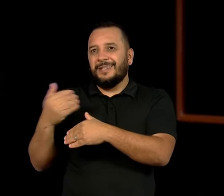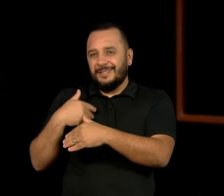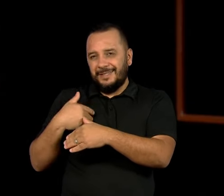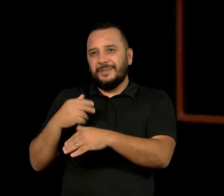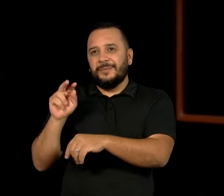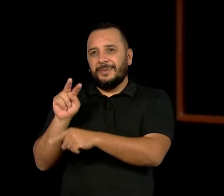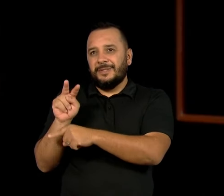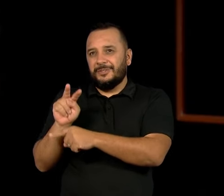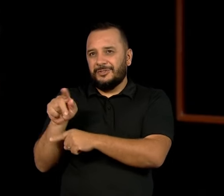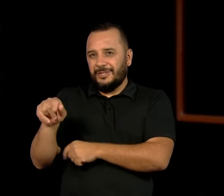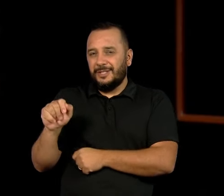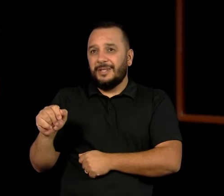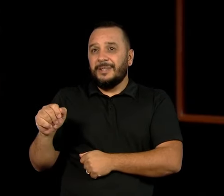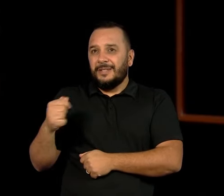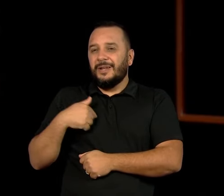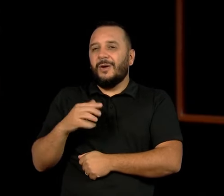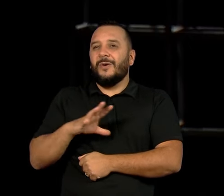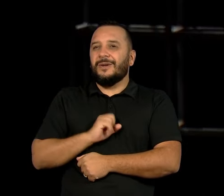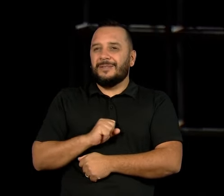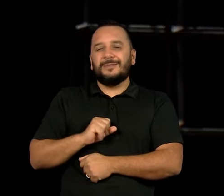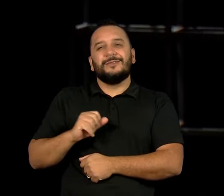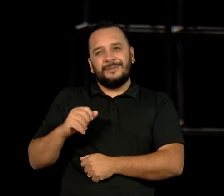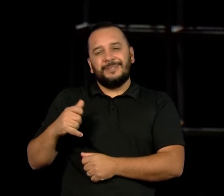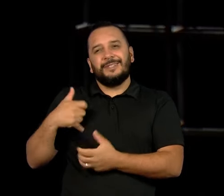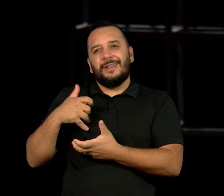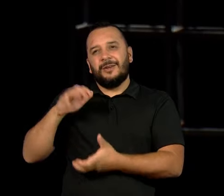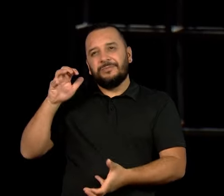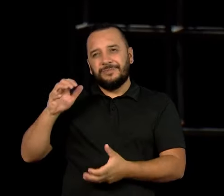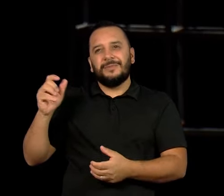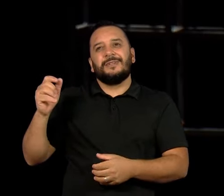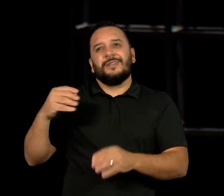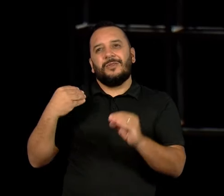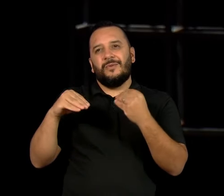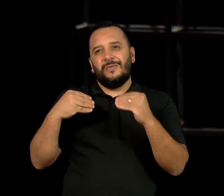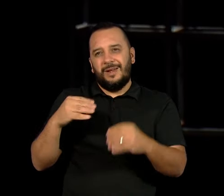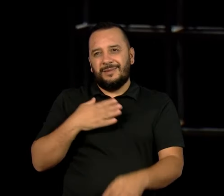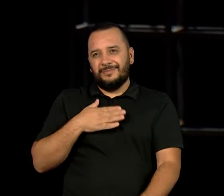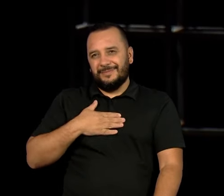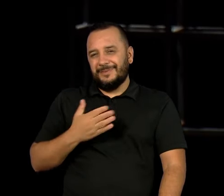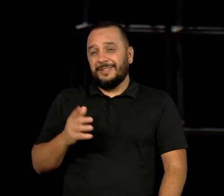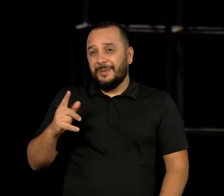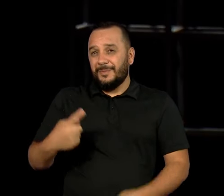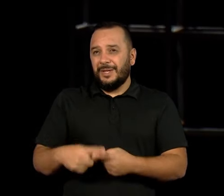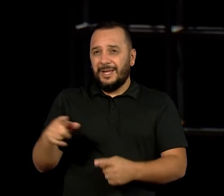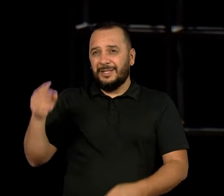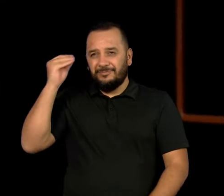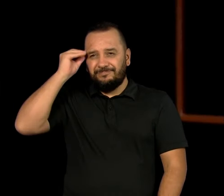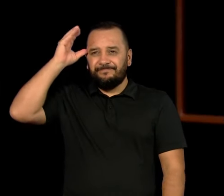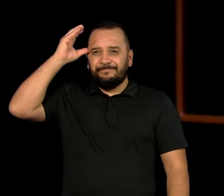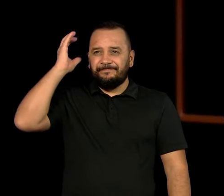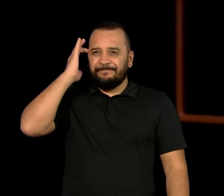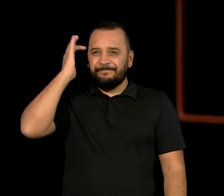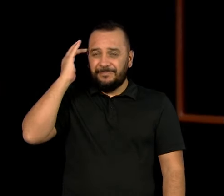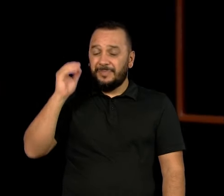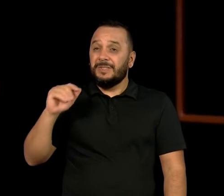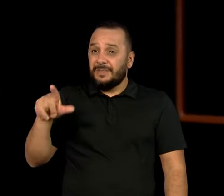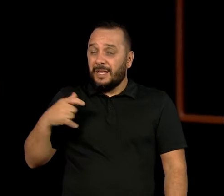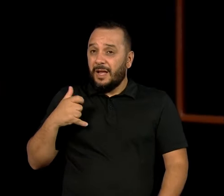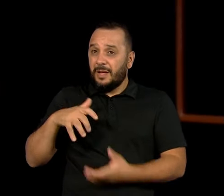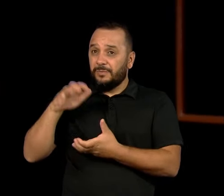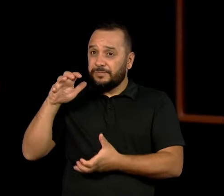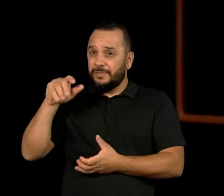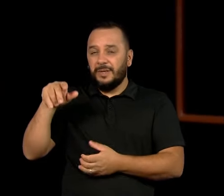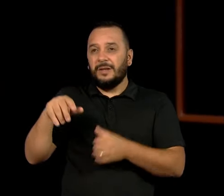veteranos. Sempre gostei muito de ter veteranos nas minhas novelas, né? Porque são poços de sabedoria. Se eu coloco um ator veterano, uma